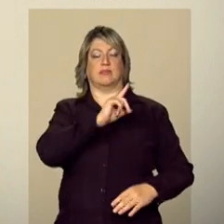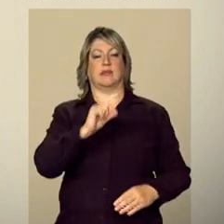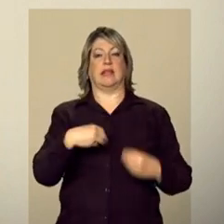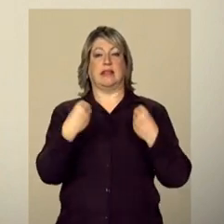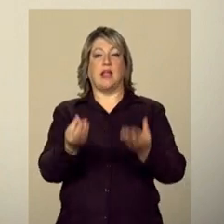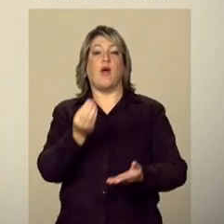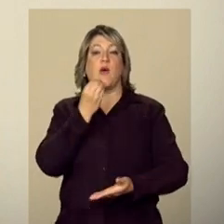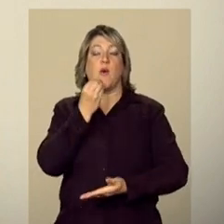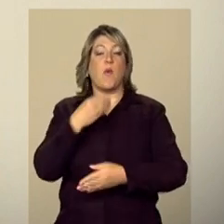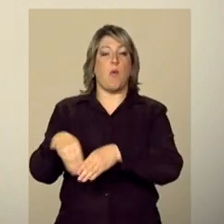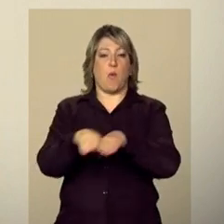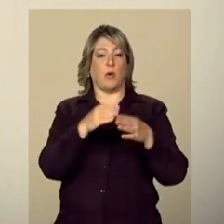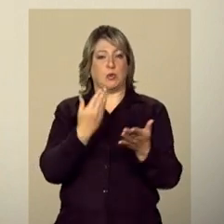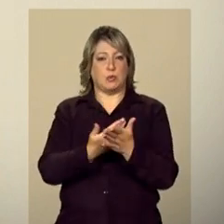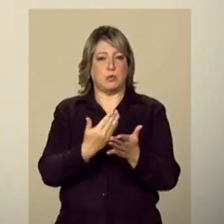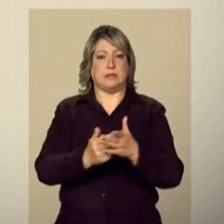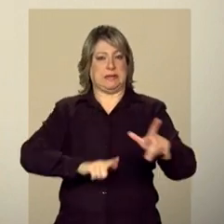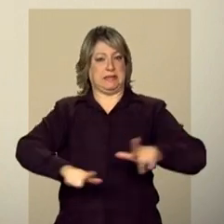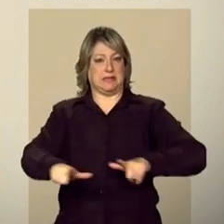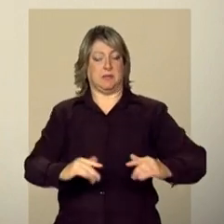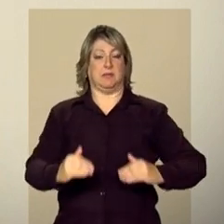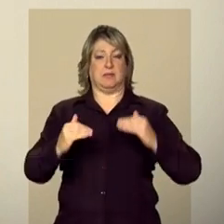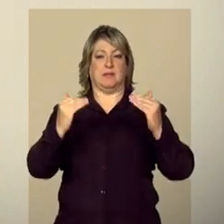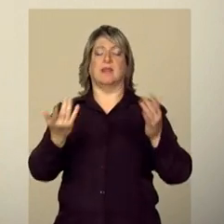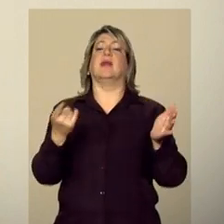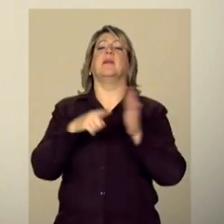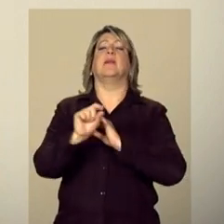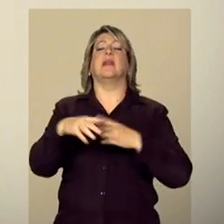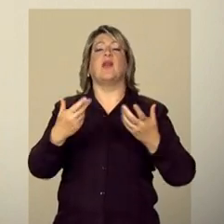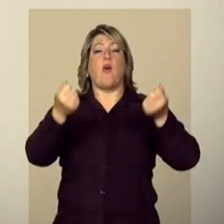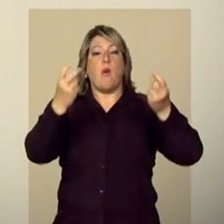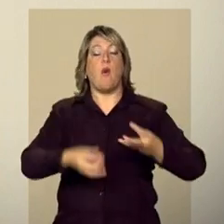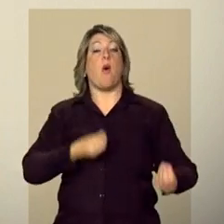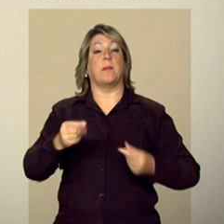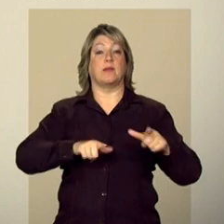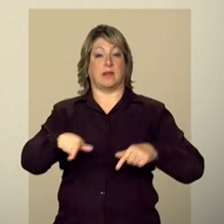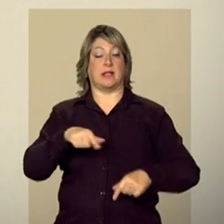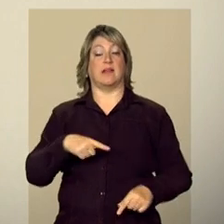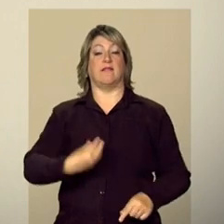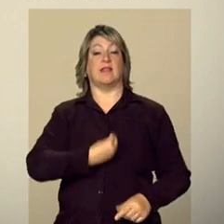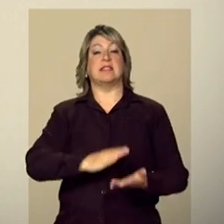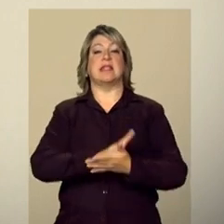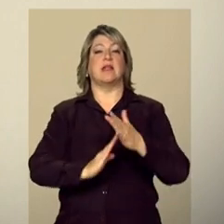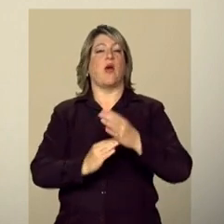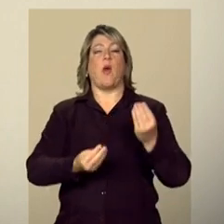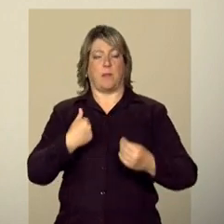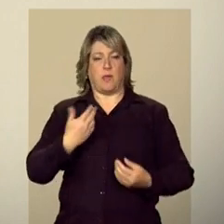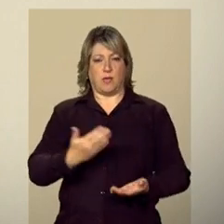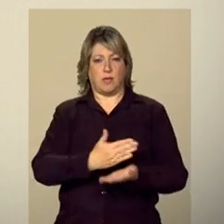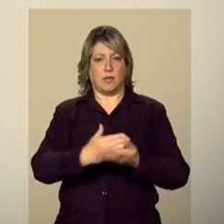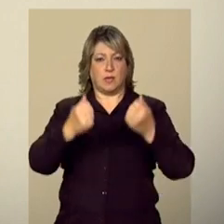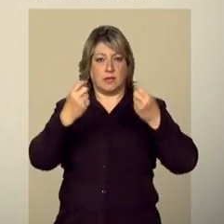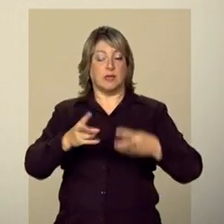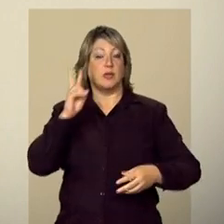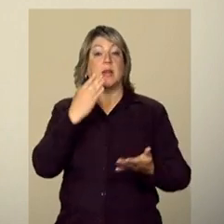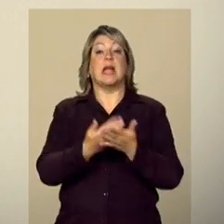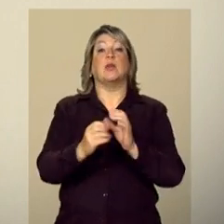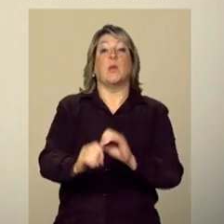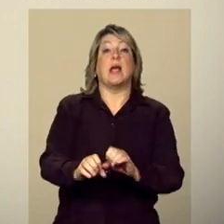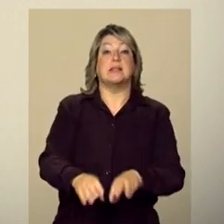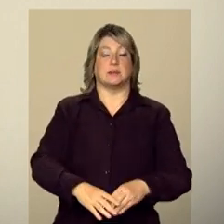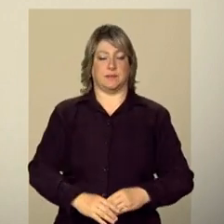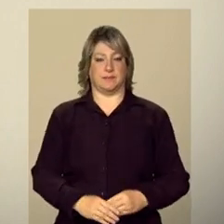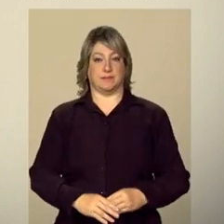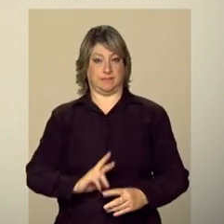estudo de trabalho e de crescimento Então conta pra gente como estão as ações do viver sem limite eu queria começar falando de educação